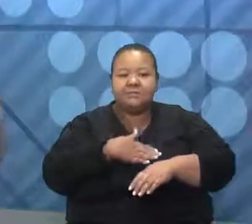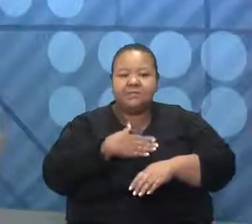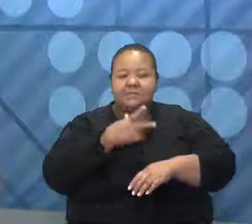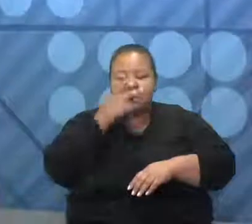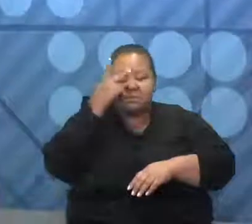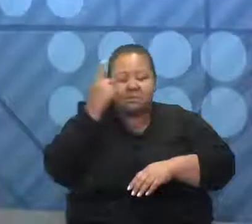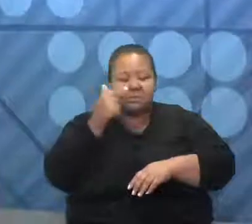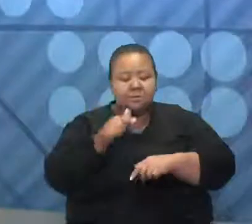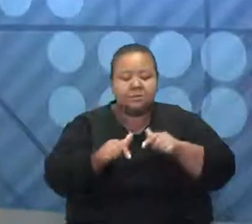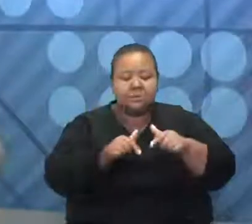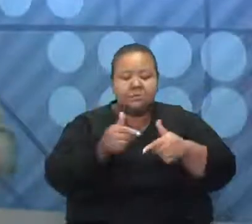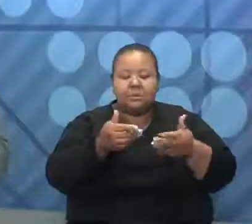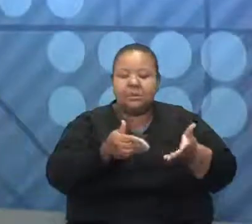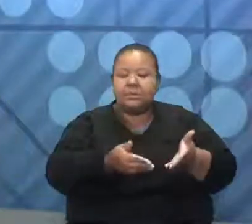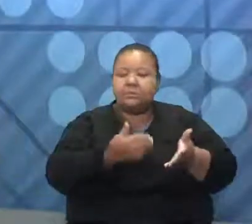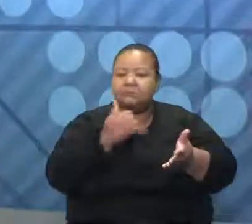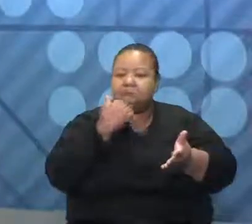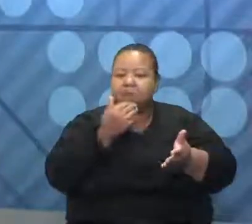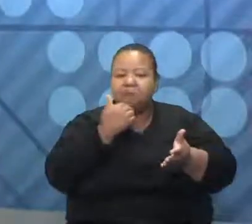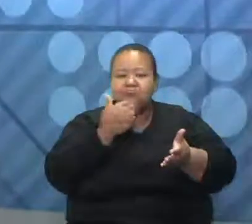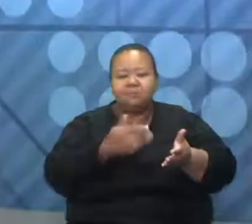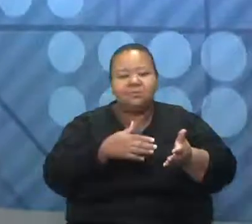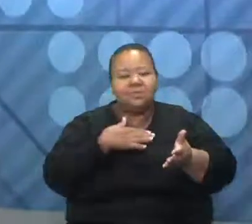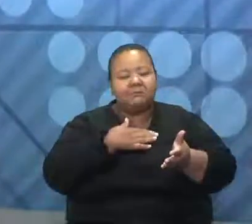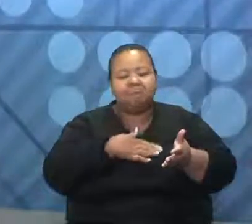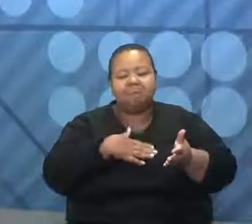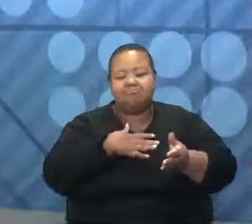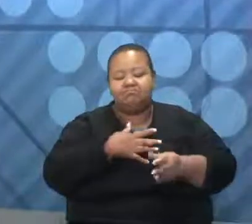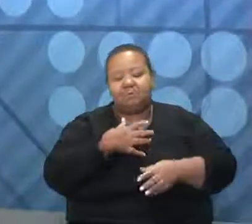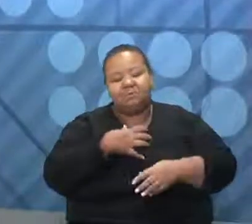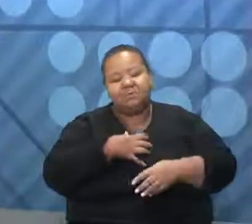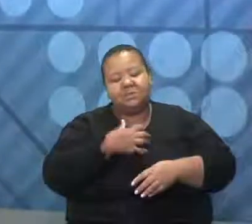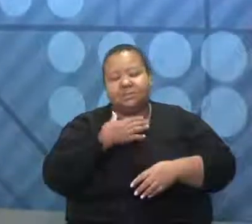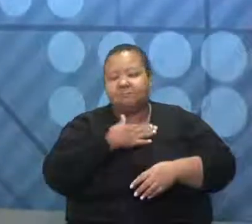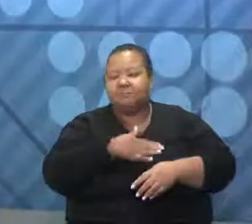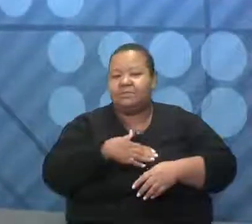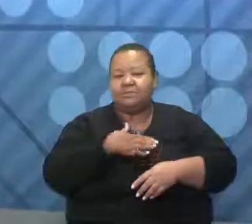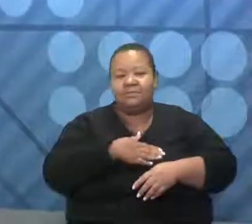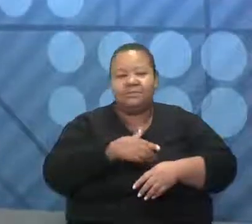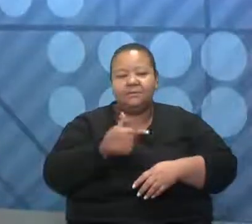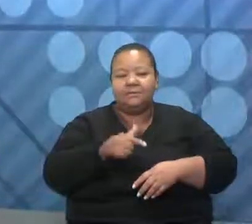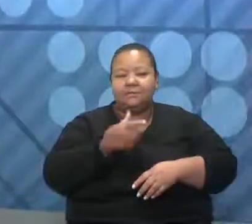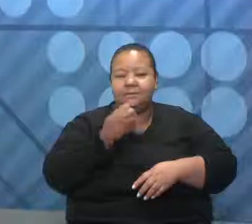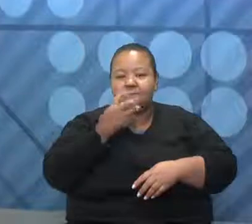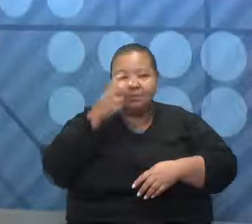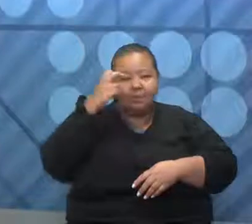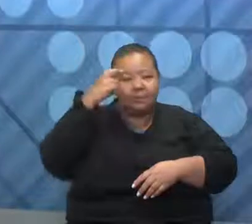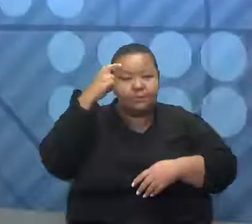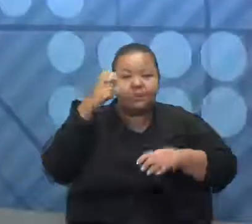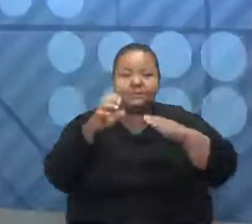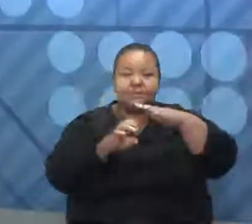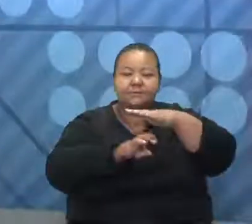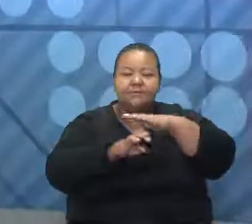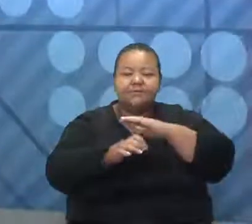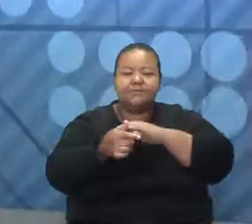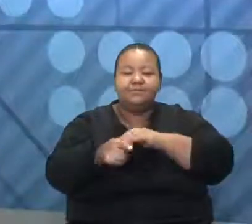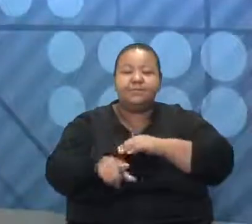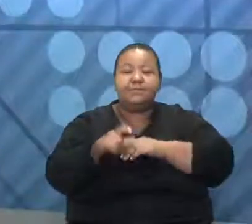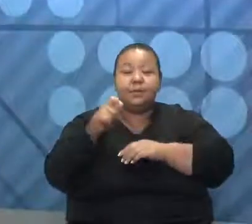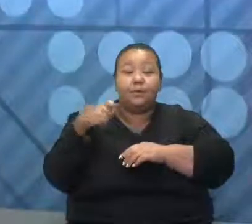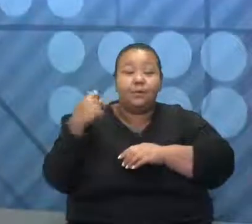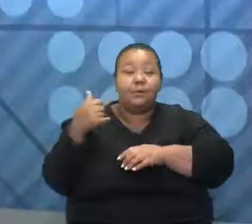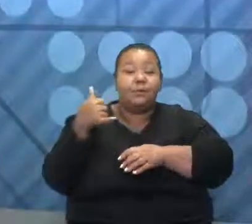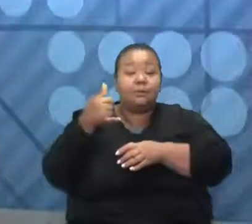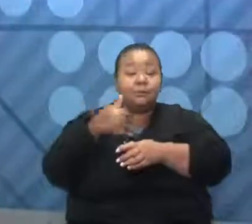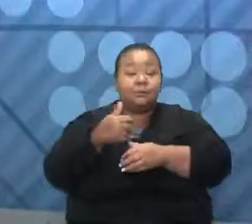que trabalham lá dentro não se sente satisfeita, não tem uma boa cultura organizacional. E Erechim, no Rio Grande do Sul, um